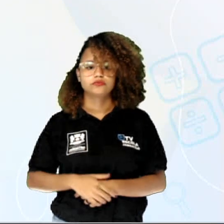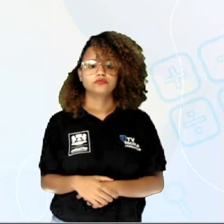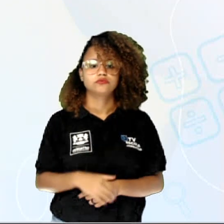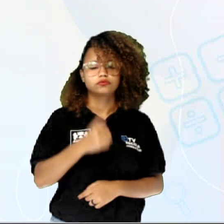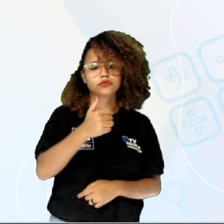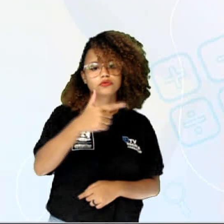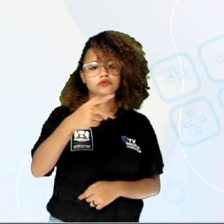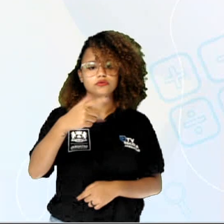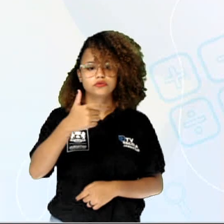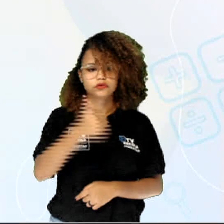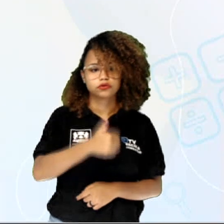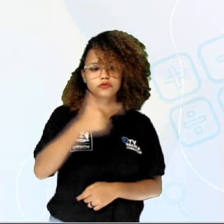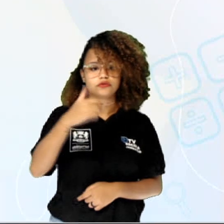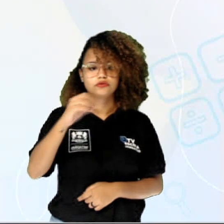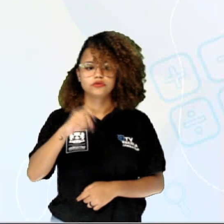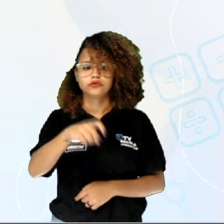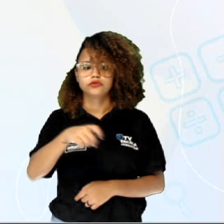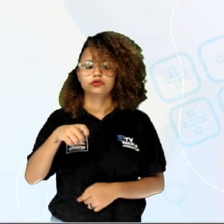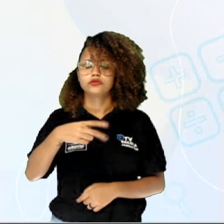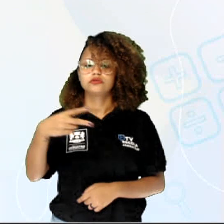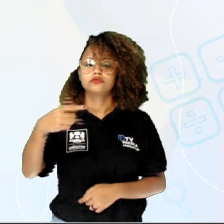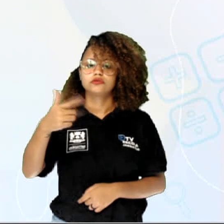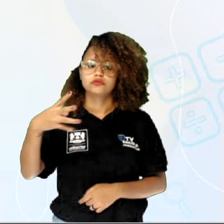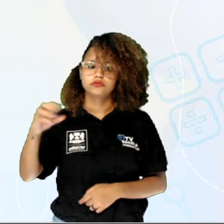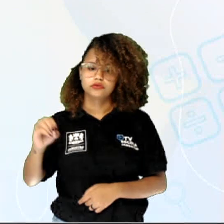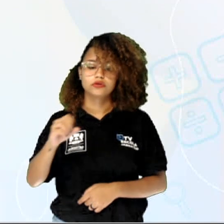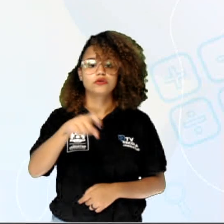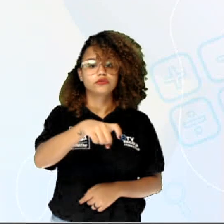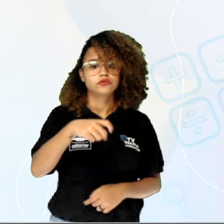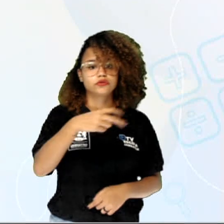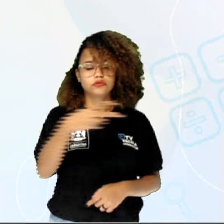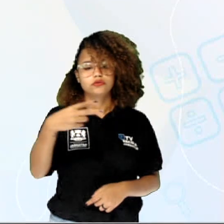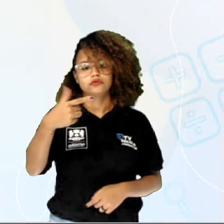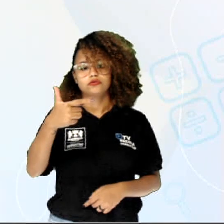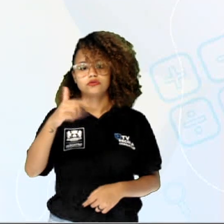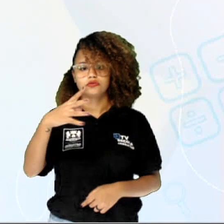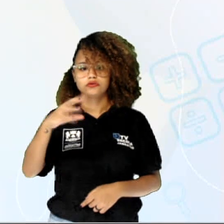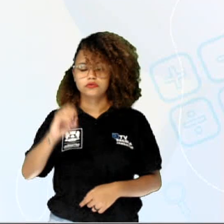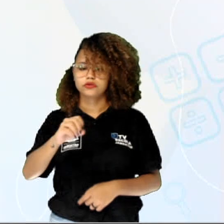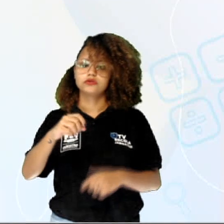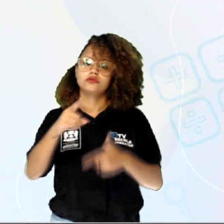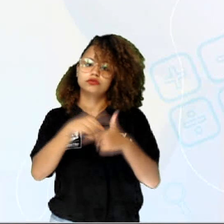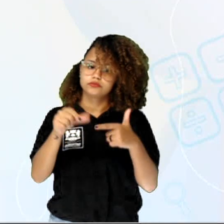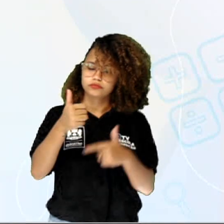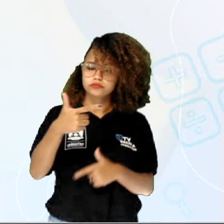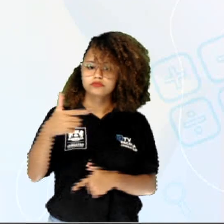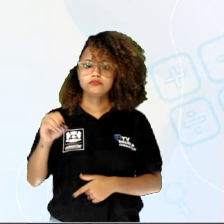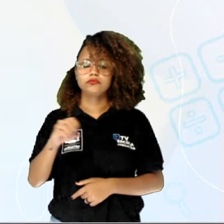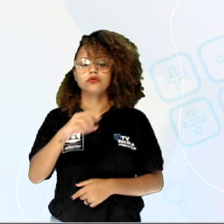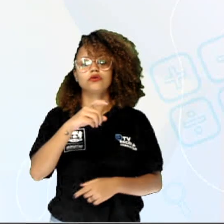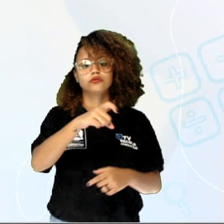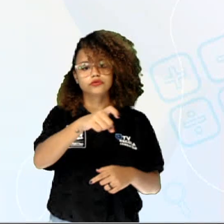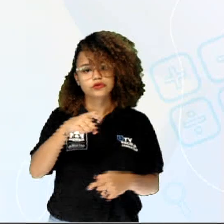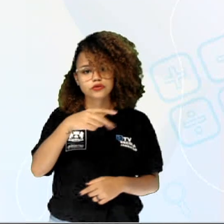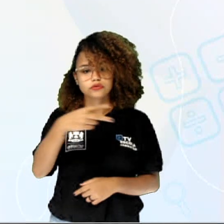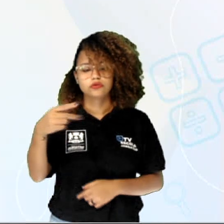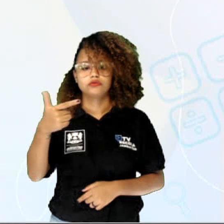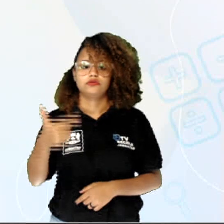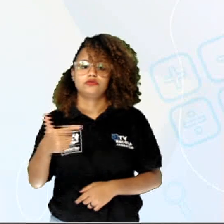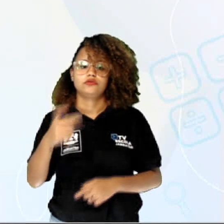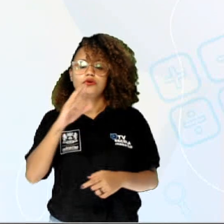inversamente proporcionais. Então, ó, se eu aumento a velocidade de um automóvel, de um veículo durante um trajeto, logicamente